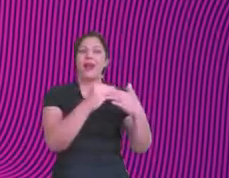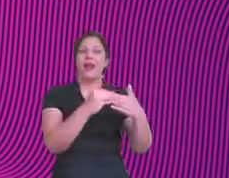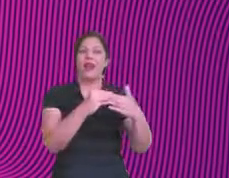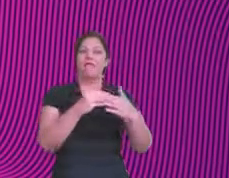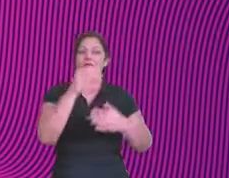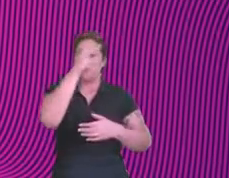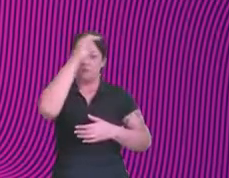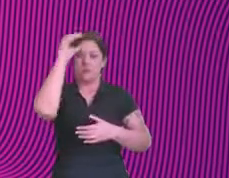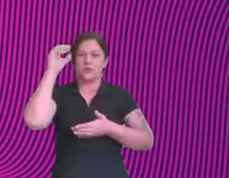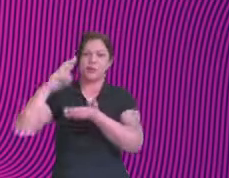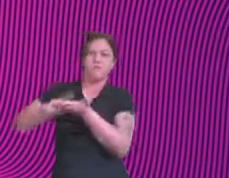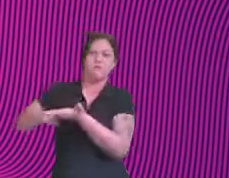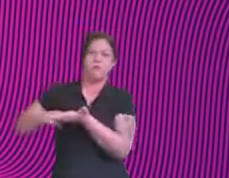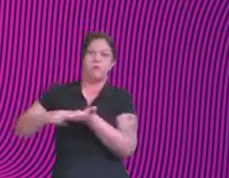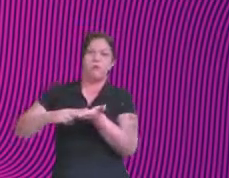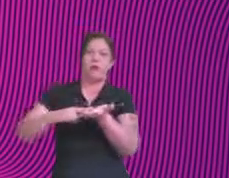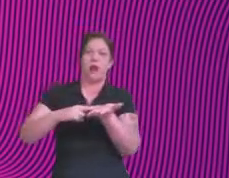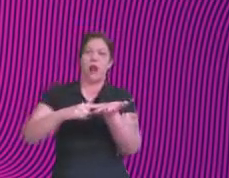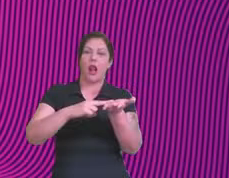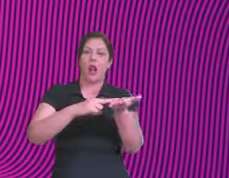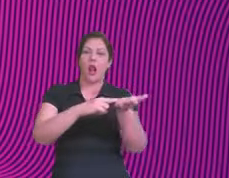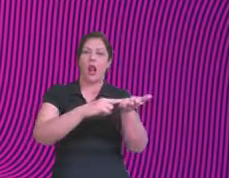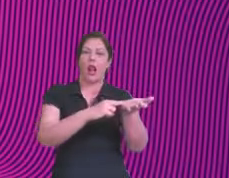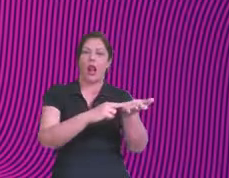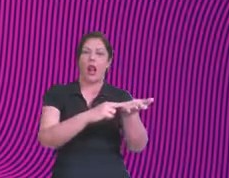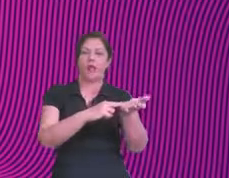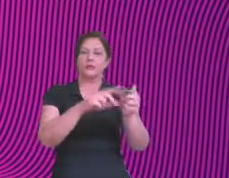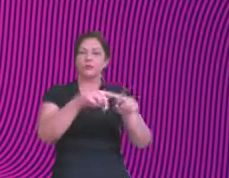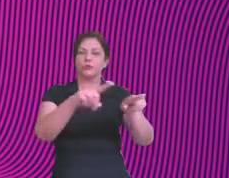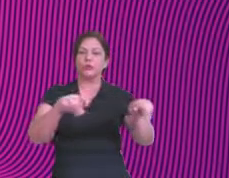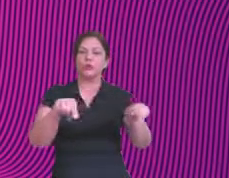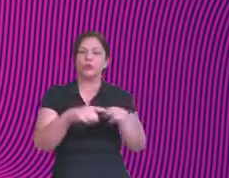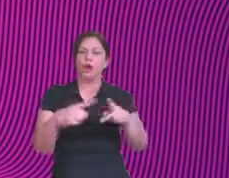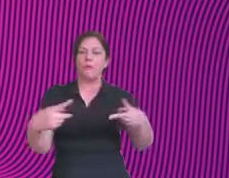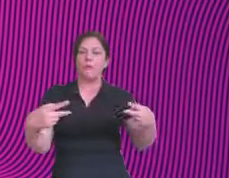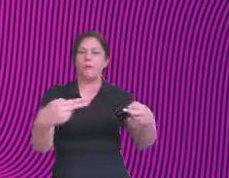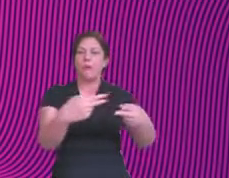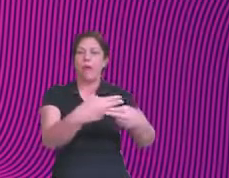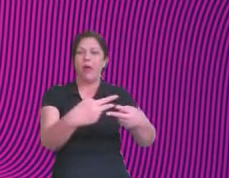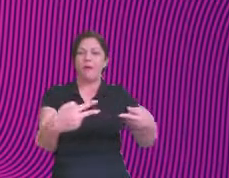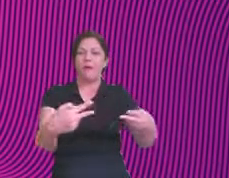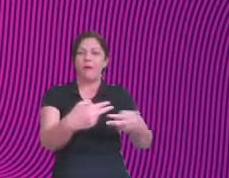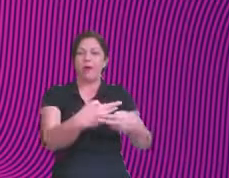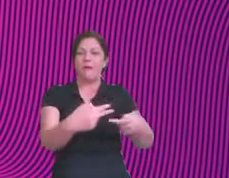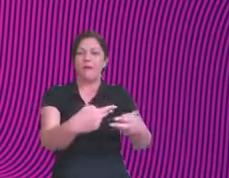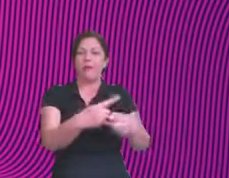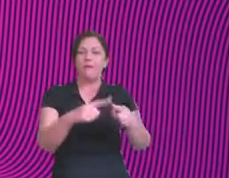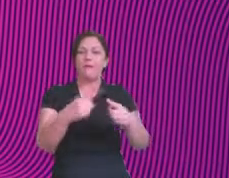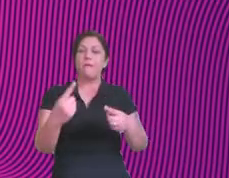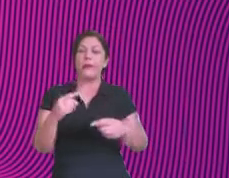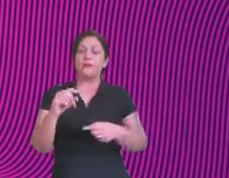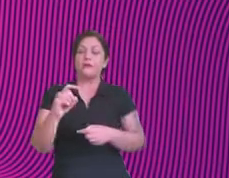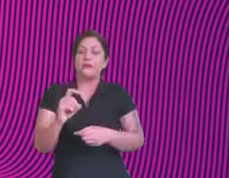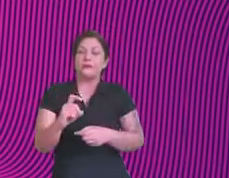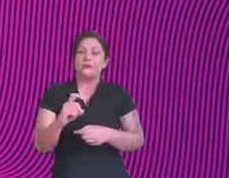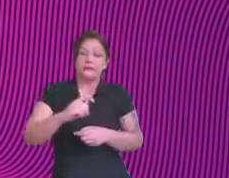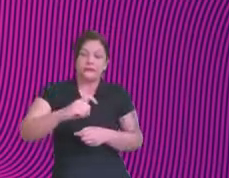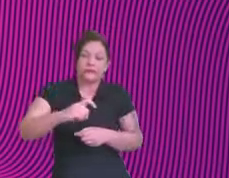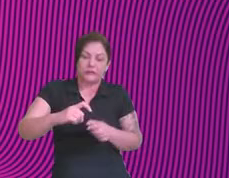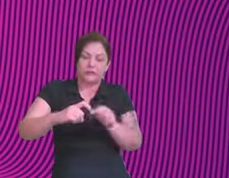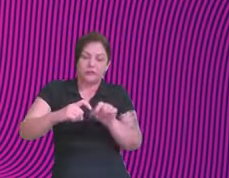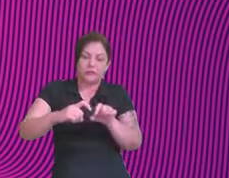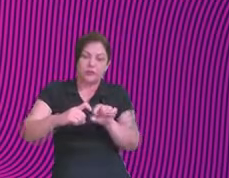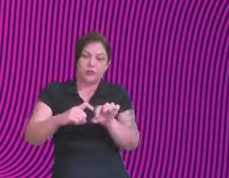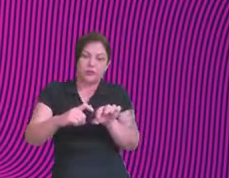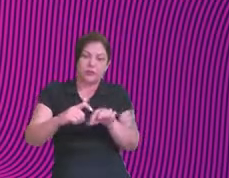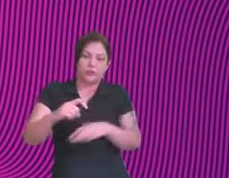coloca um trocáter, e aí é tipo realmente que a gente chama um bico de aerosol, que você coloca e faz. Então, assim, os trabalhos têm,